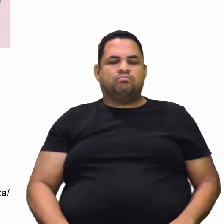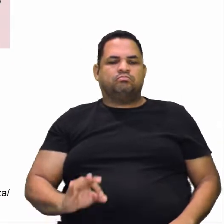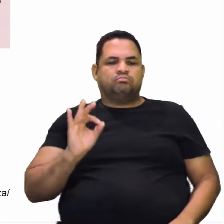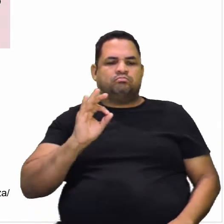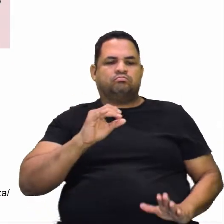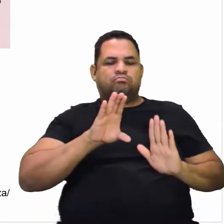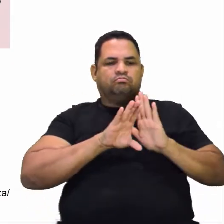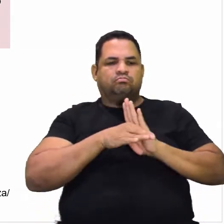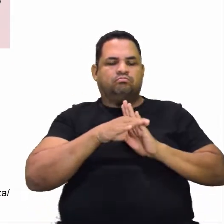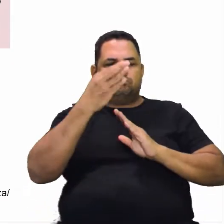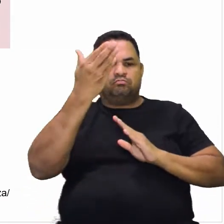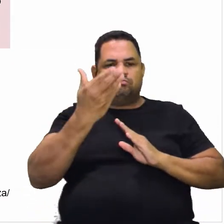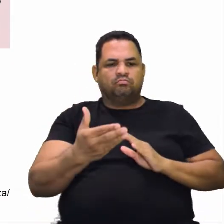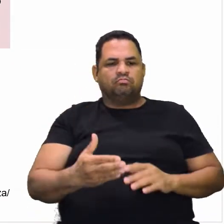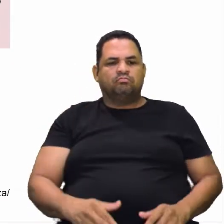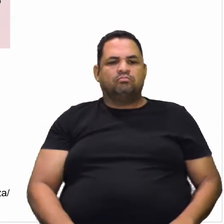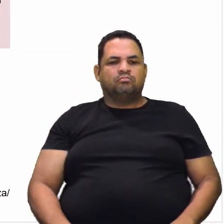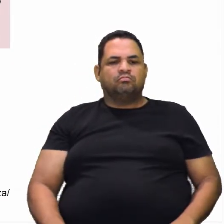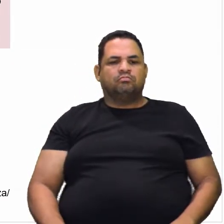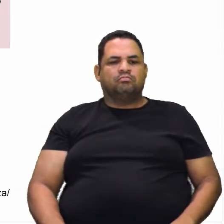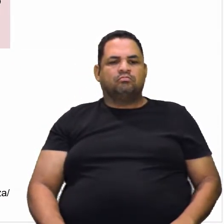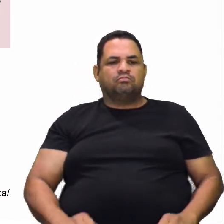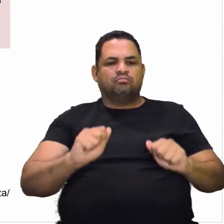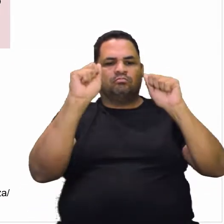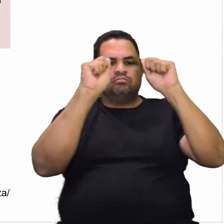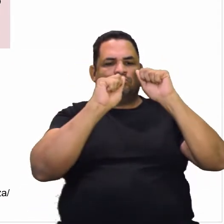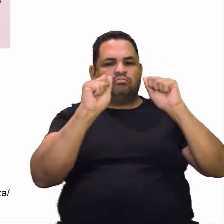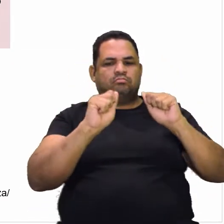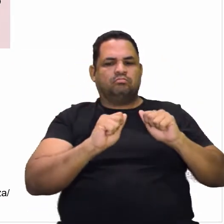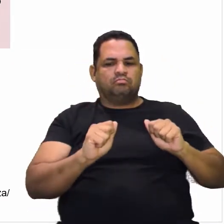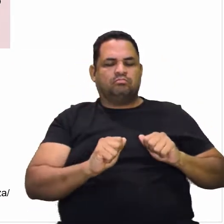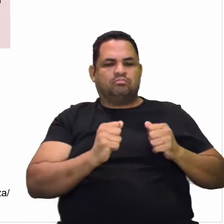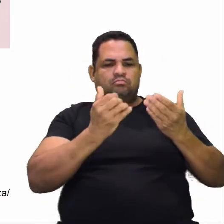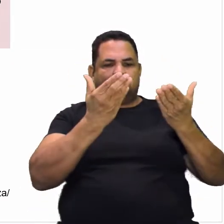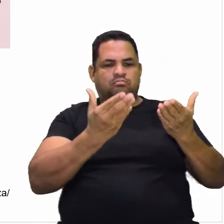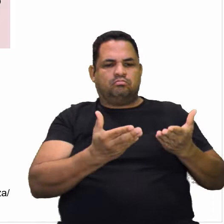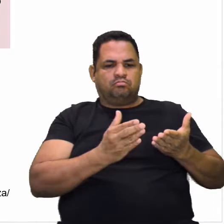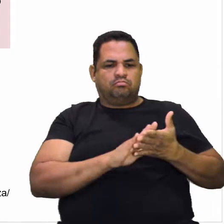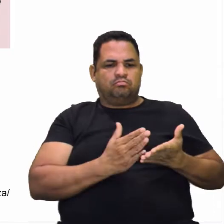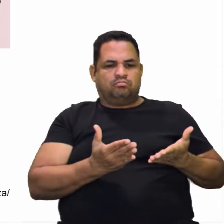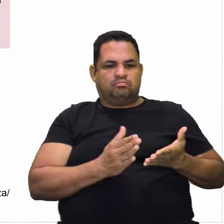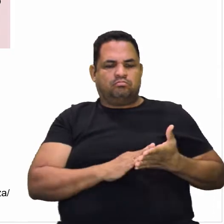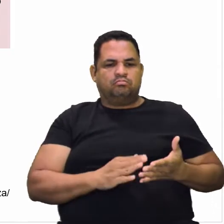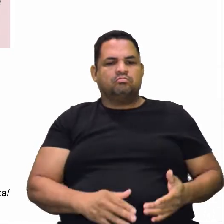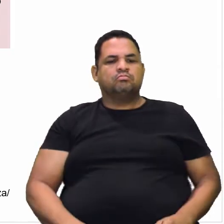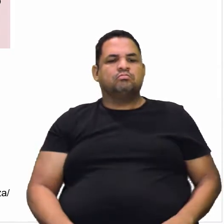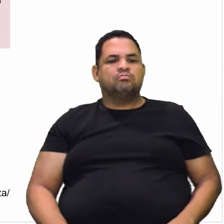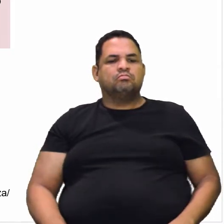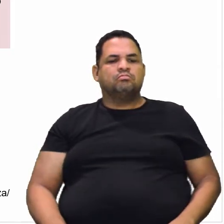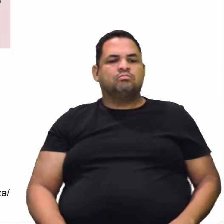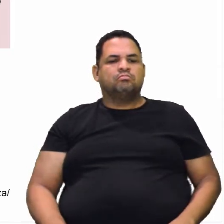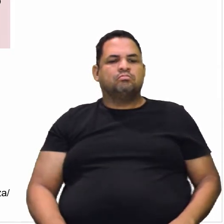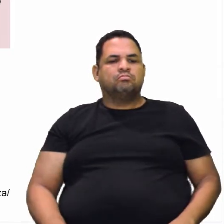aí, essas imagens esculpidas em fontes públicas.